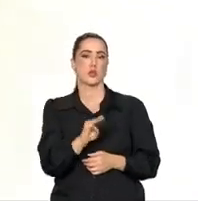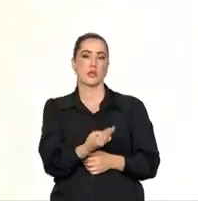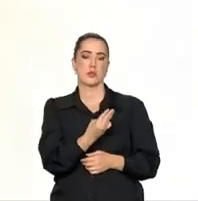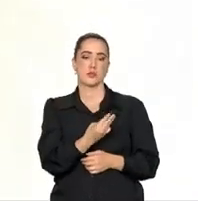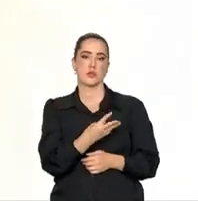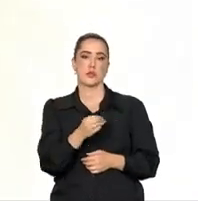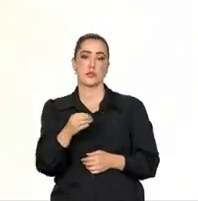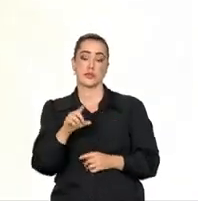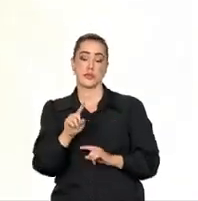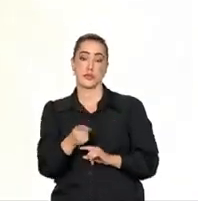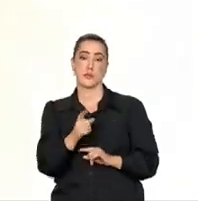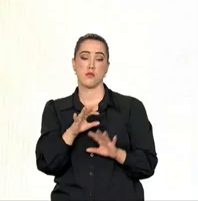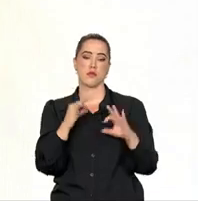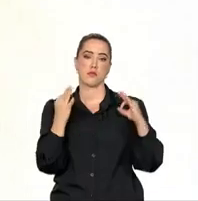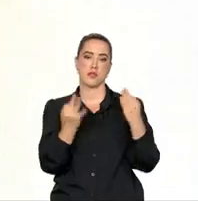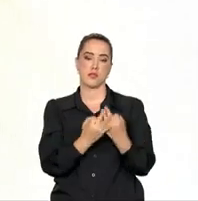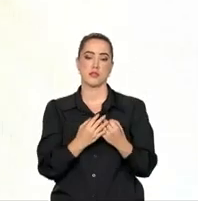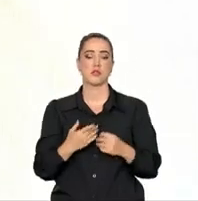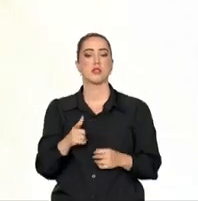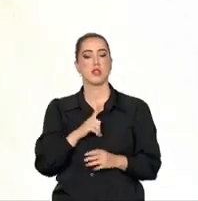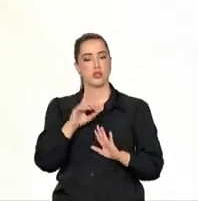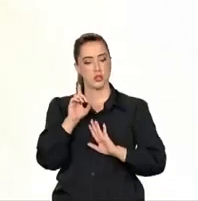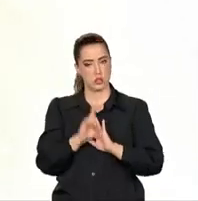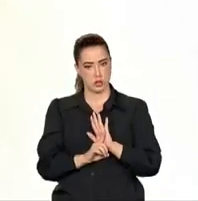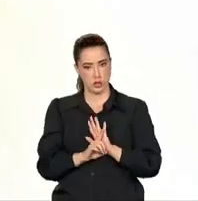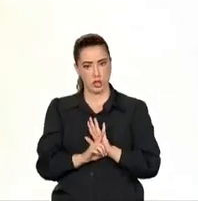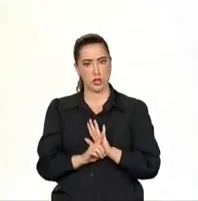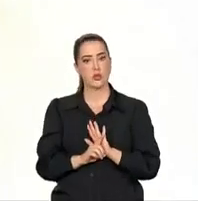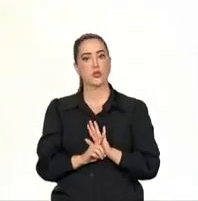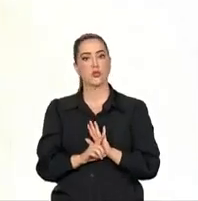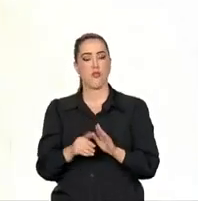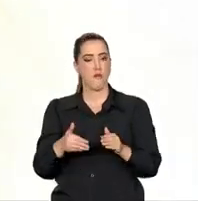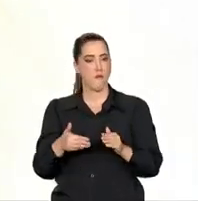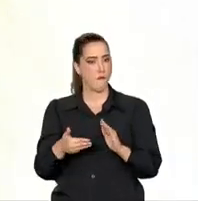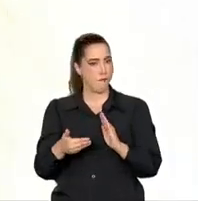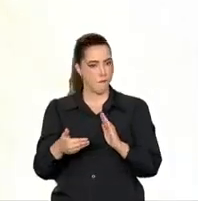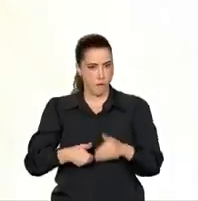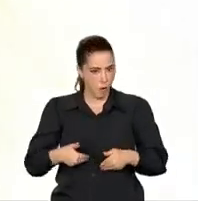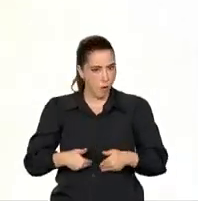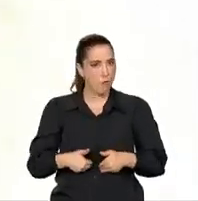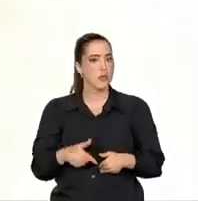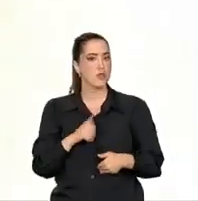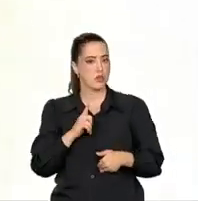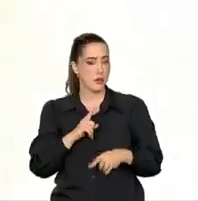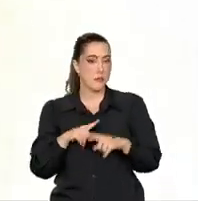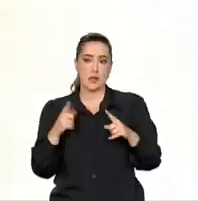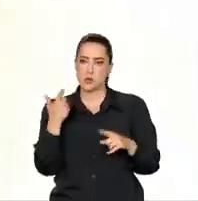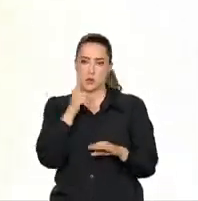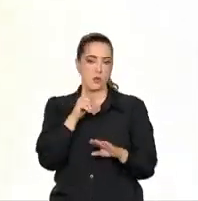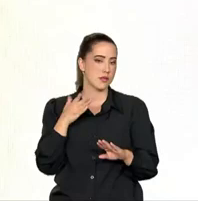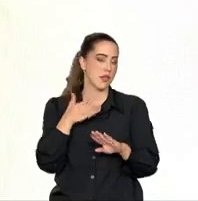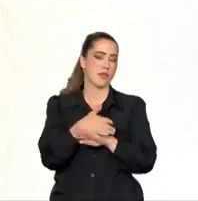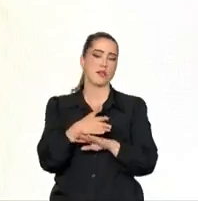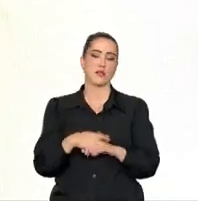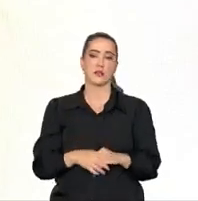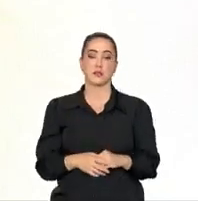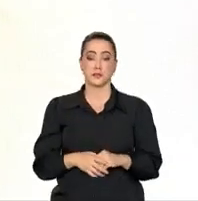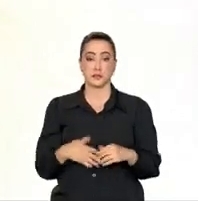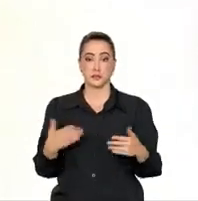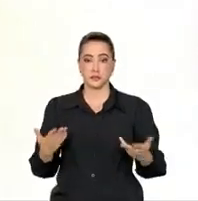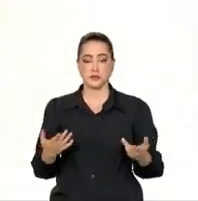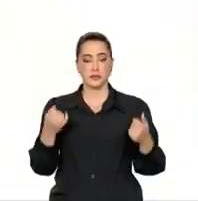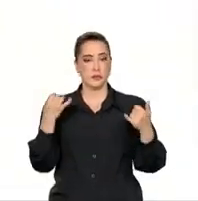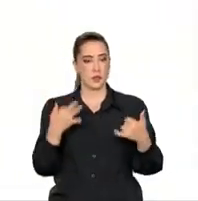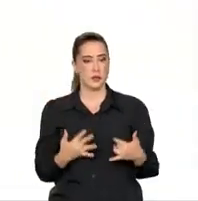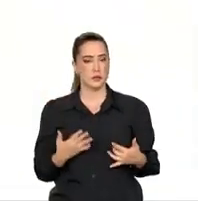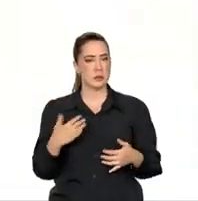300 mil famílias que tinham direito, estavam passando fome e não conseguia entrar. Nós estamos falando aí de